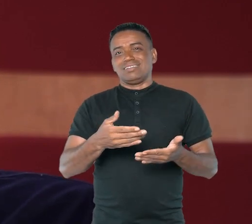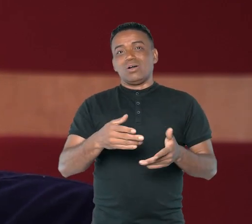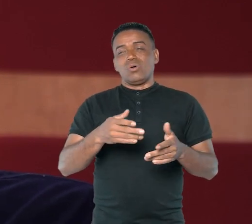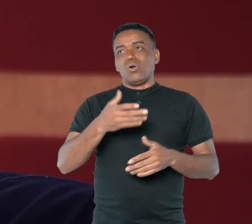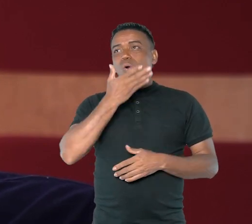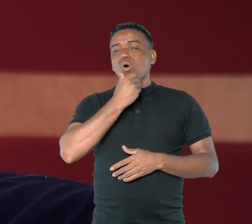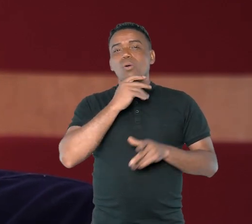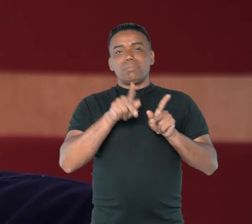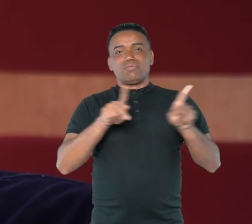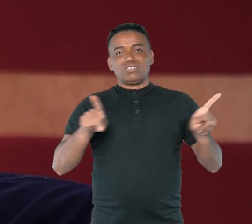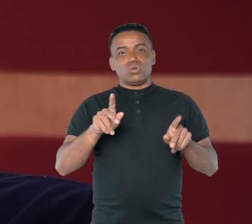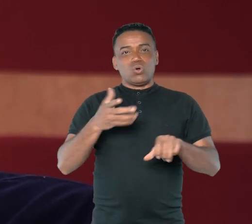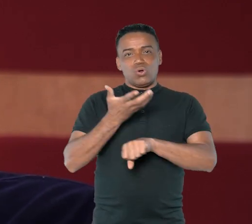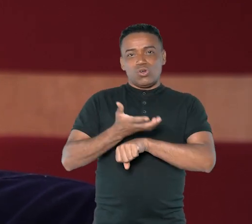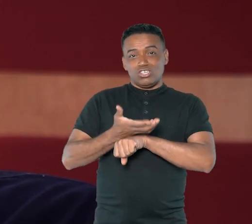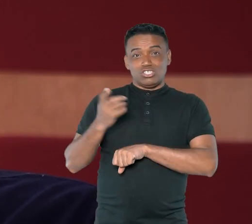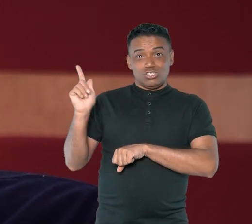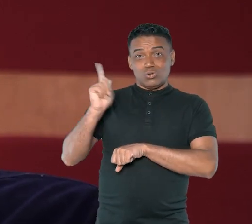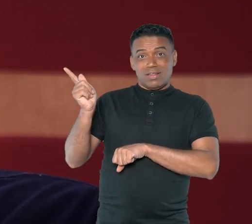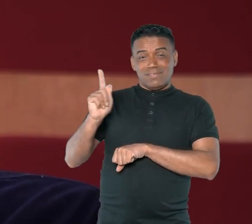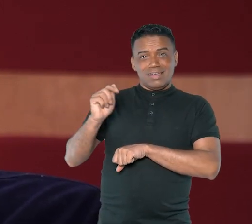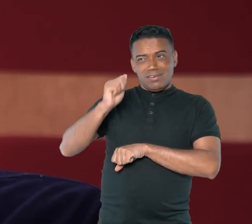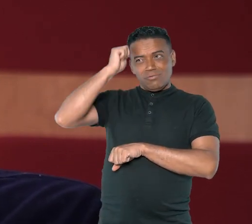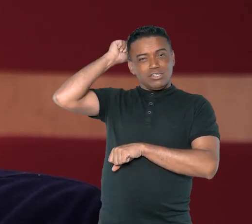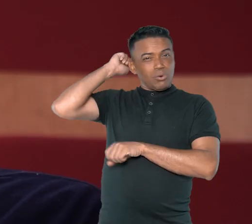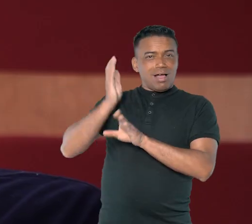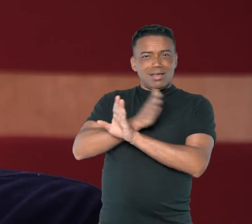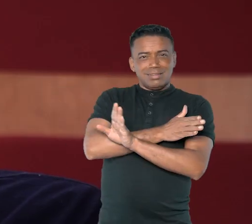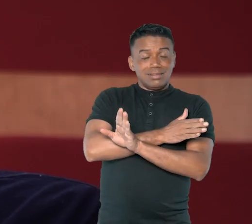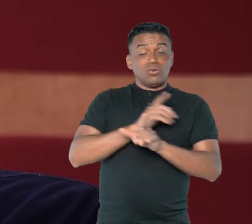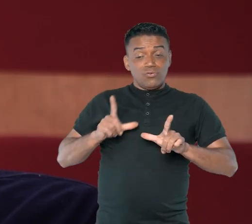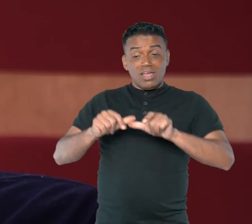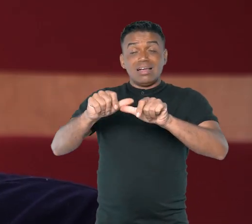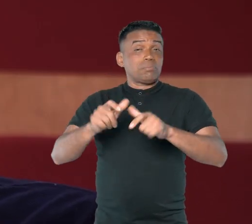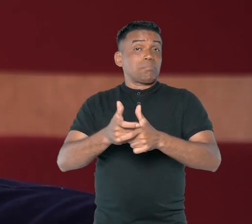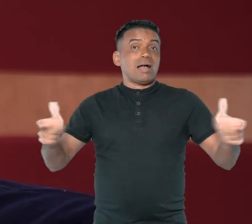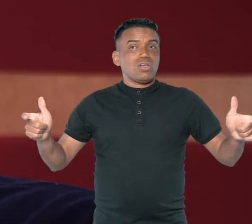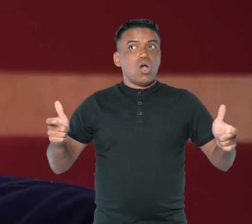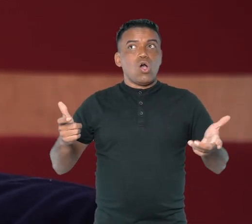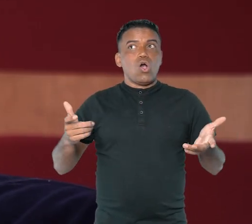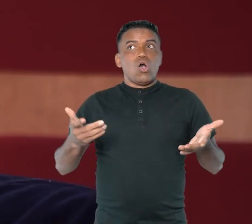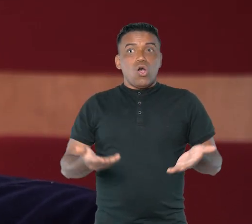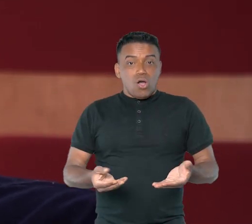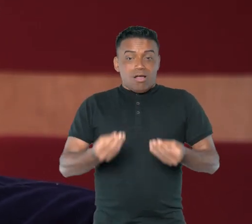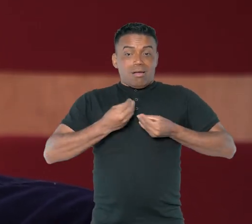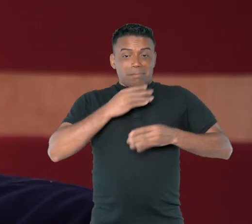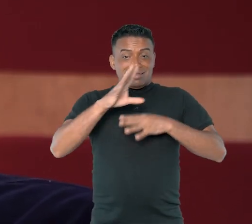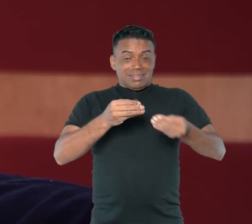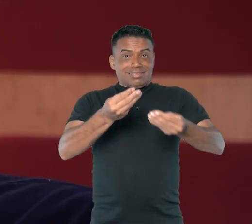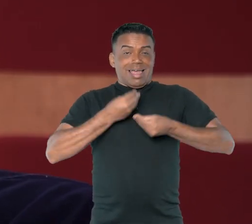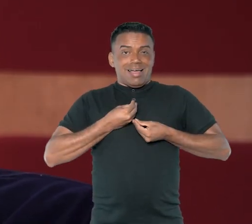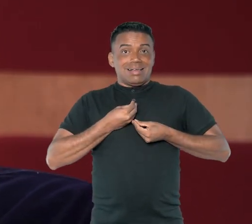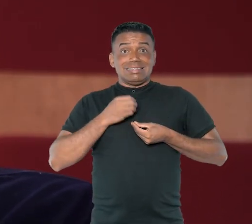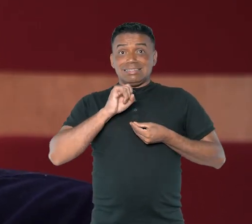professor de geografia minha no pré-vestibular, a viagem é o maior investimento que a gente faz para si. Né? Hoje, se eu encontrasse